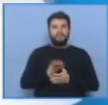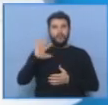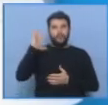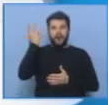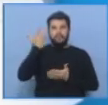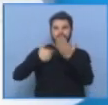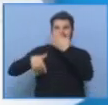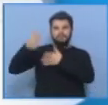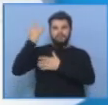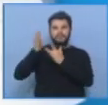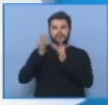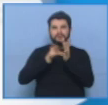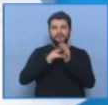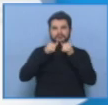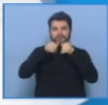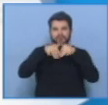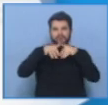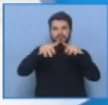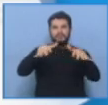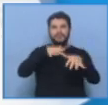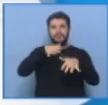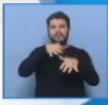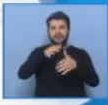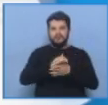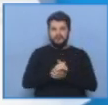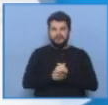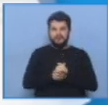Naquele tempo Jesus falou aos seus discípulos, dizendo: